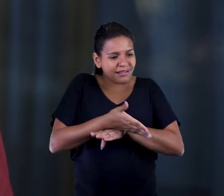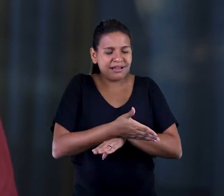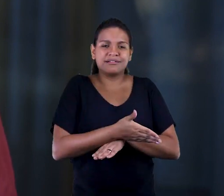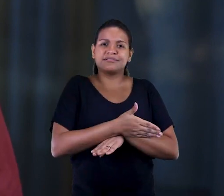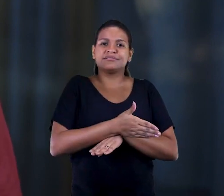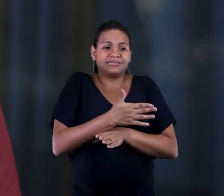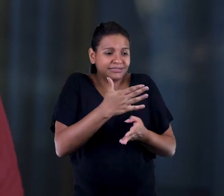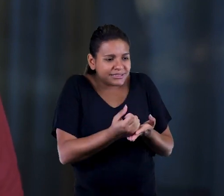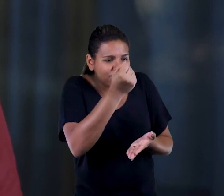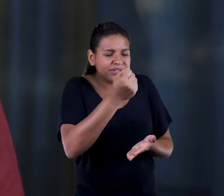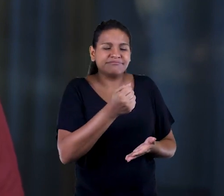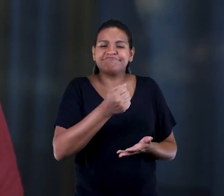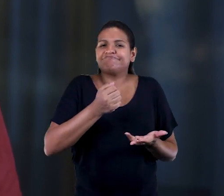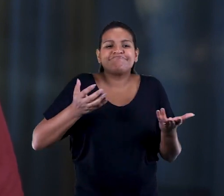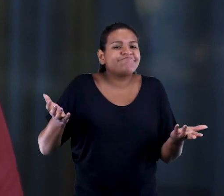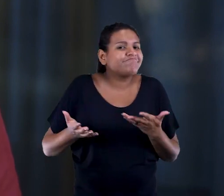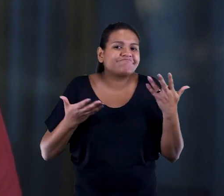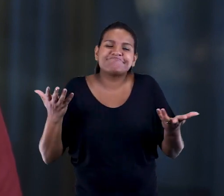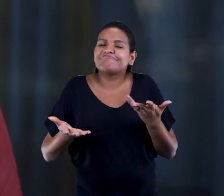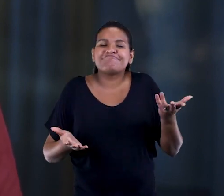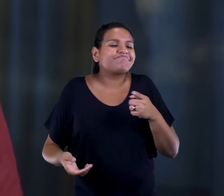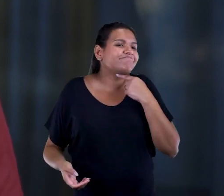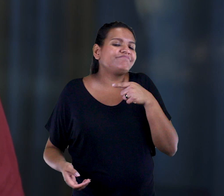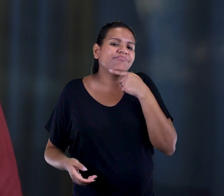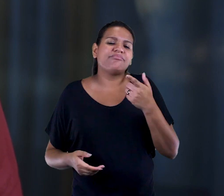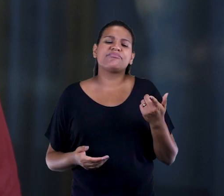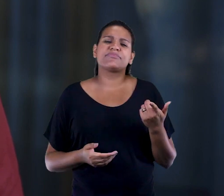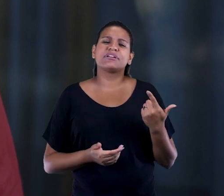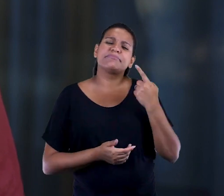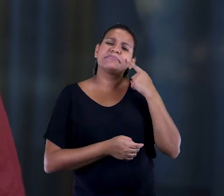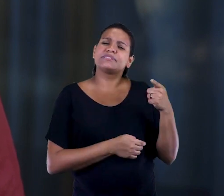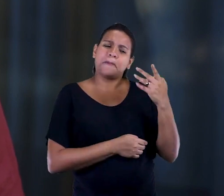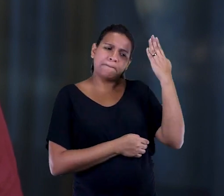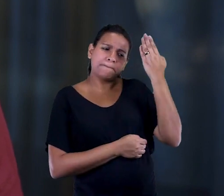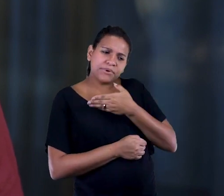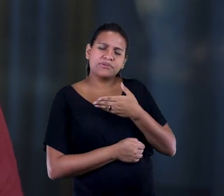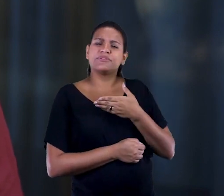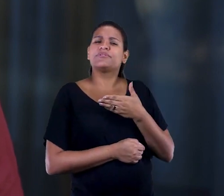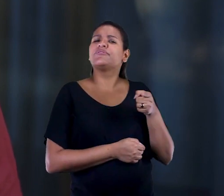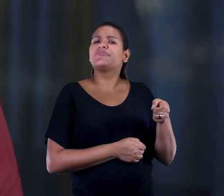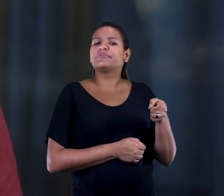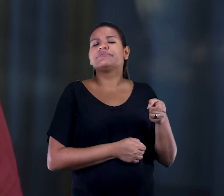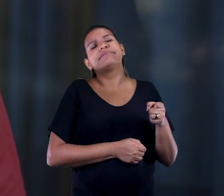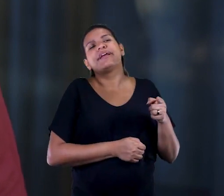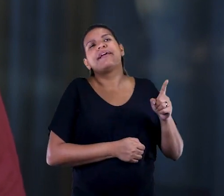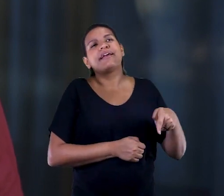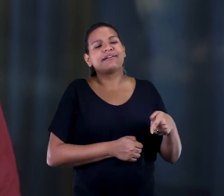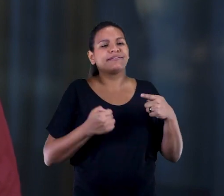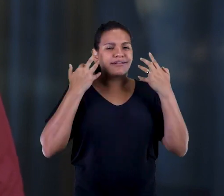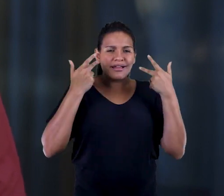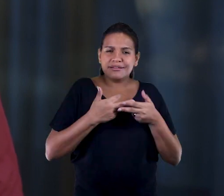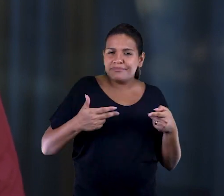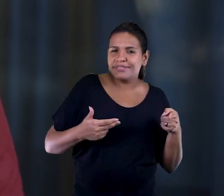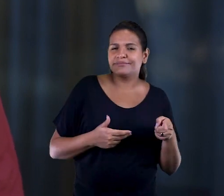menos poder entrar e verificar como é que estavam as instalações, né, para que eles comprovassem, pelo menos, que os animais estavam